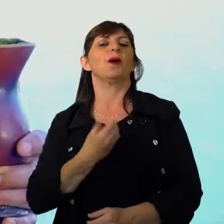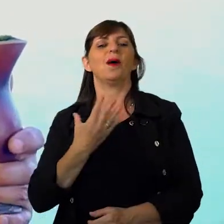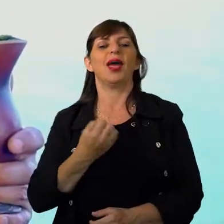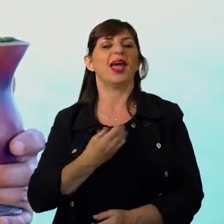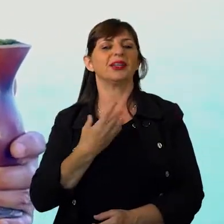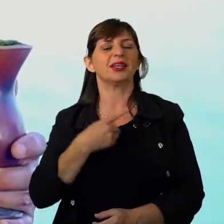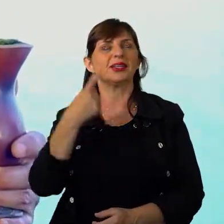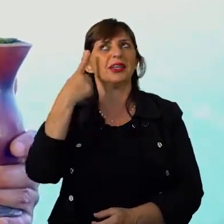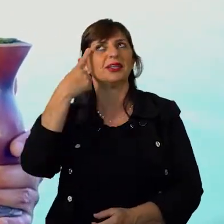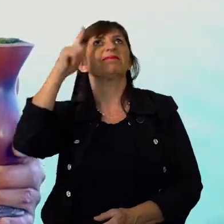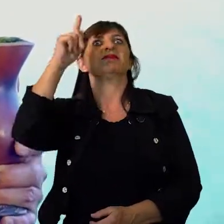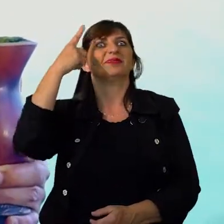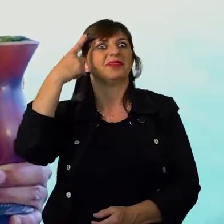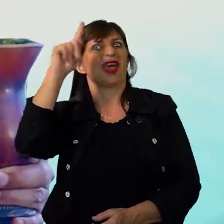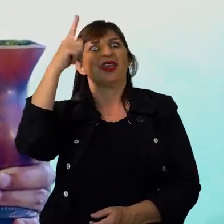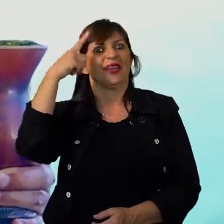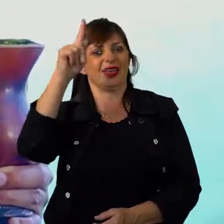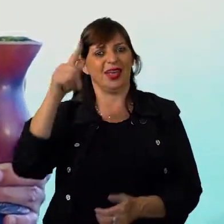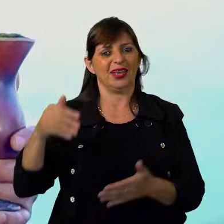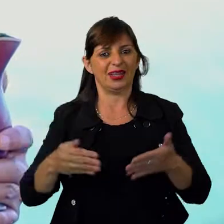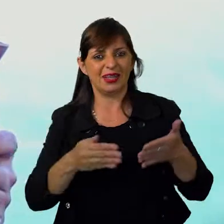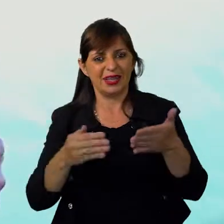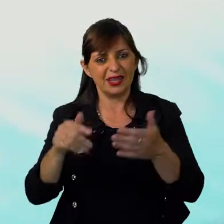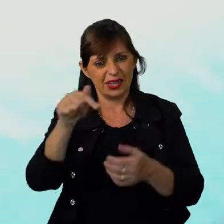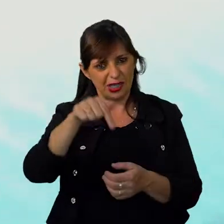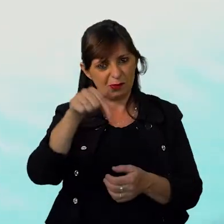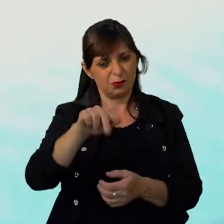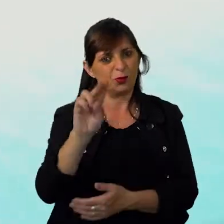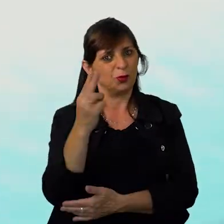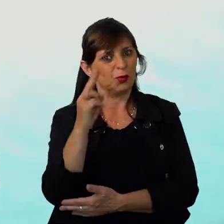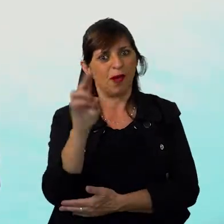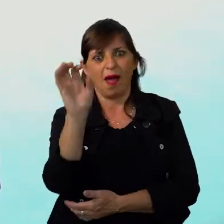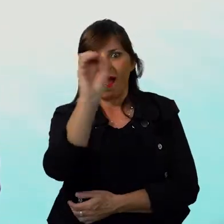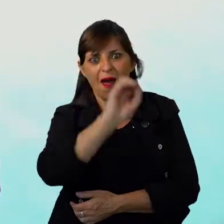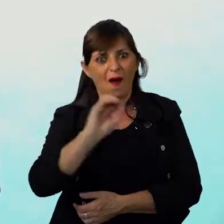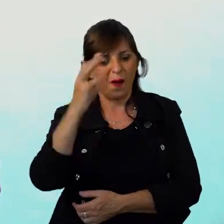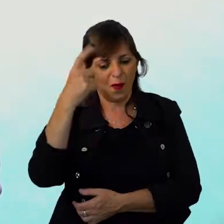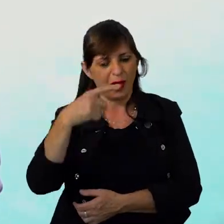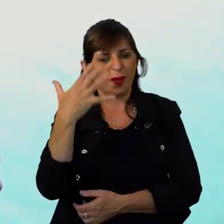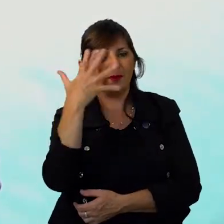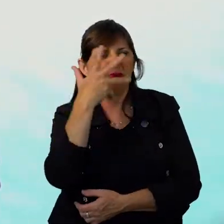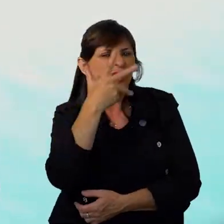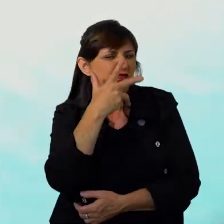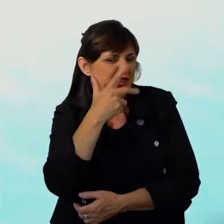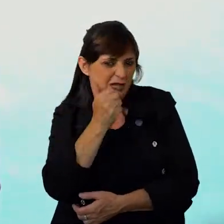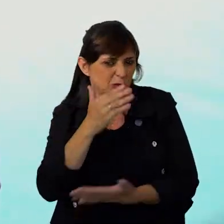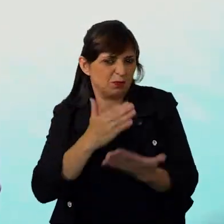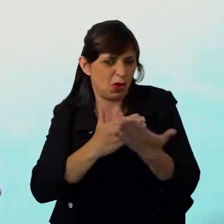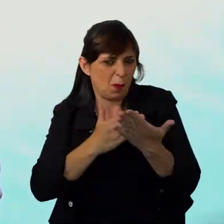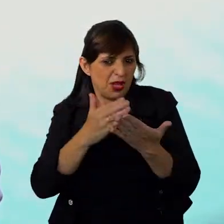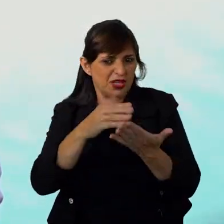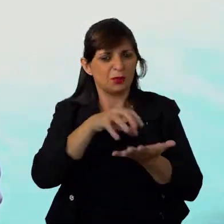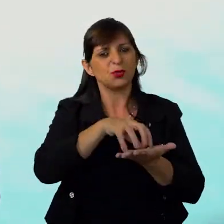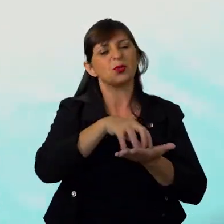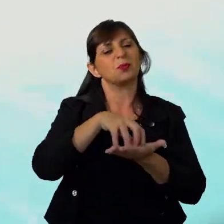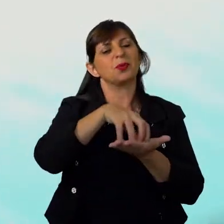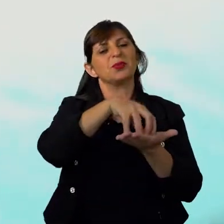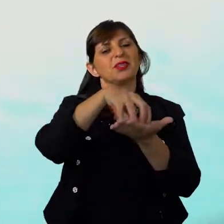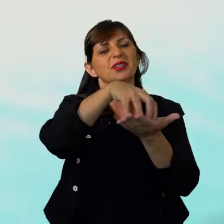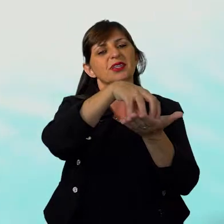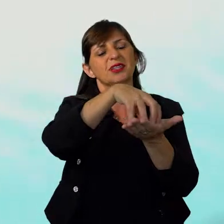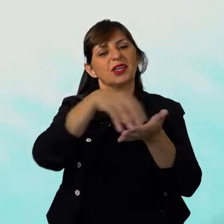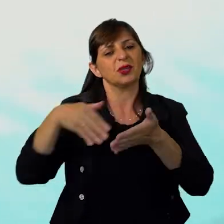inspiram Barbosa Lessa começou compondo balseiros do Rio Uruguai que a gente vai apresentar